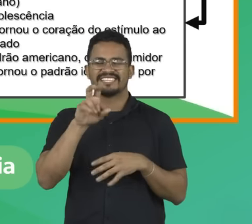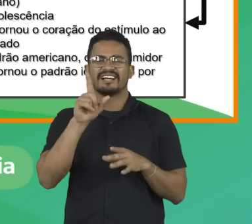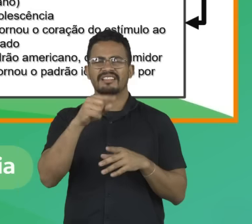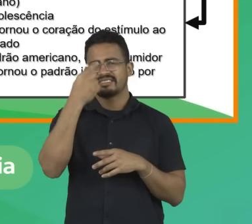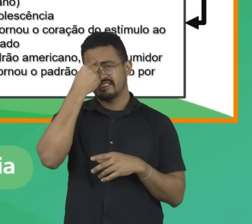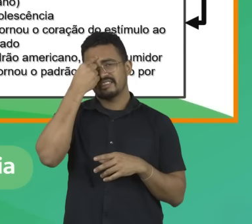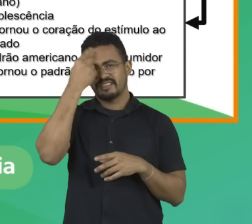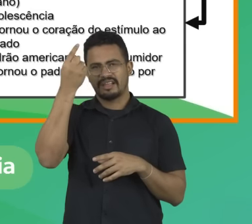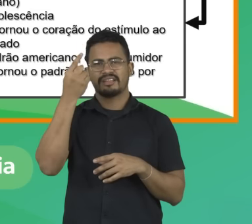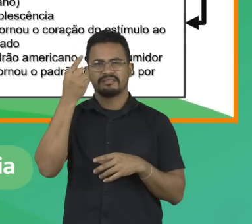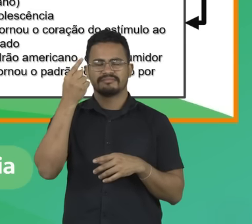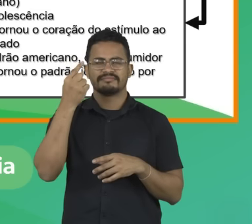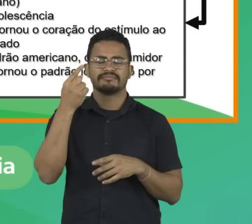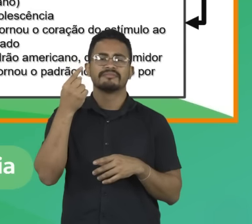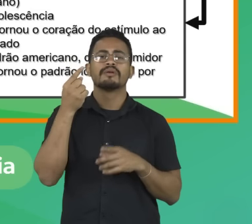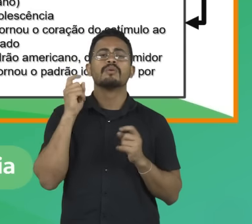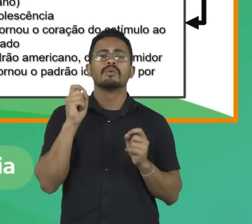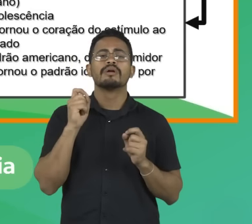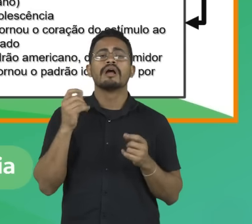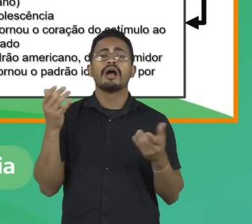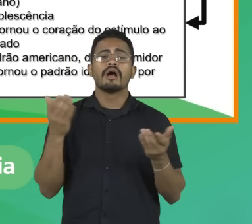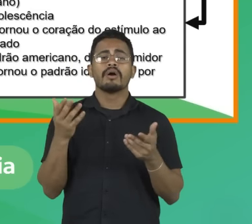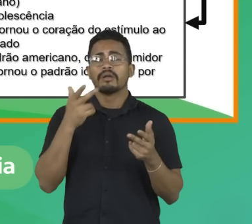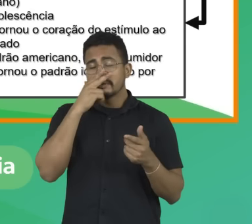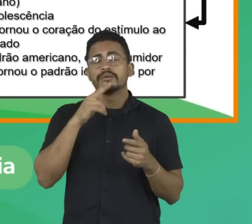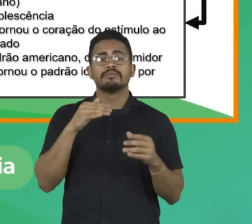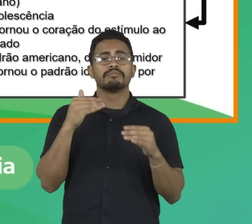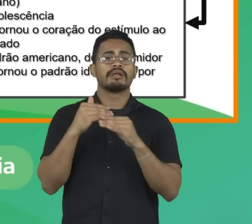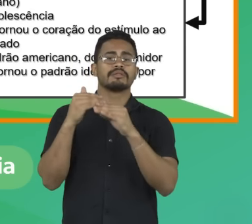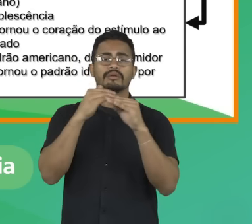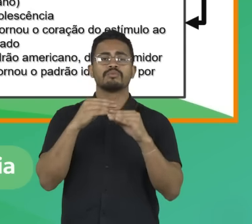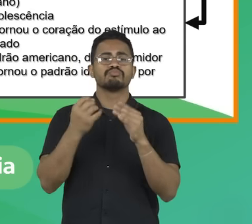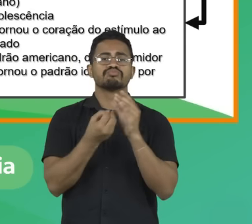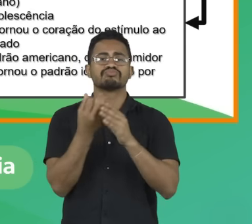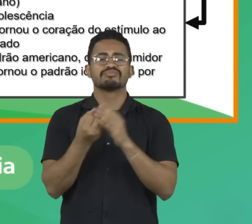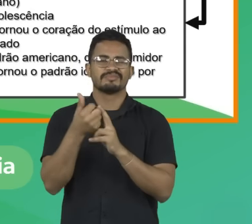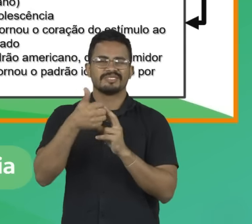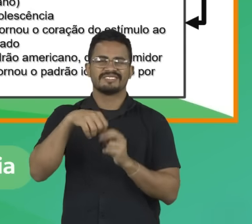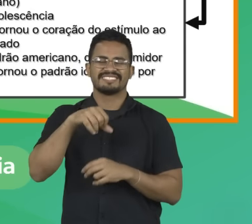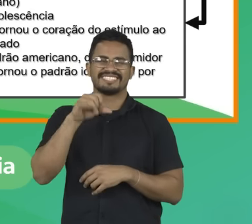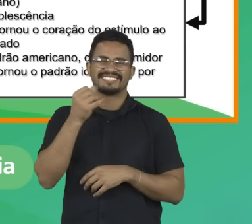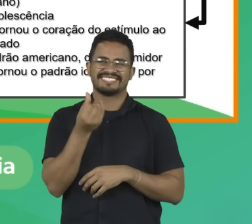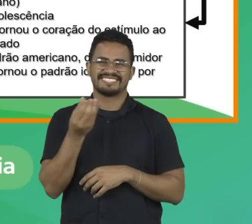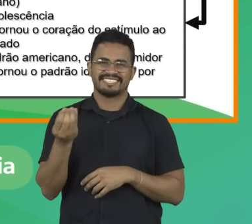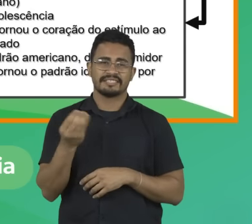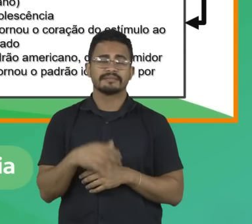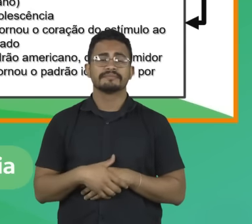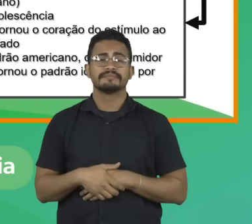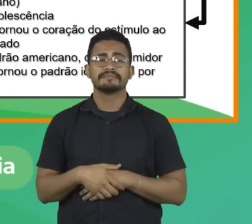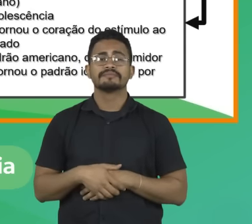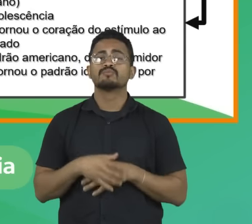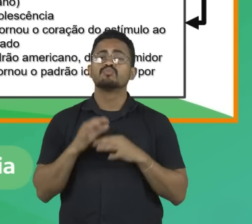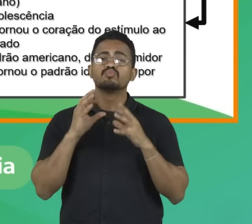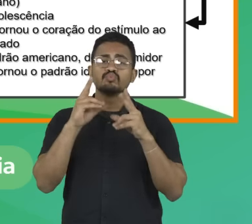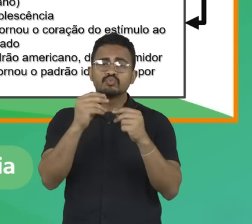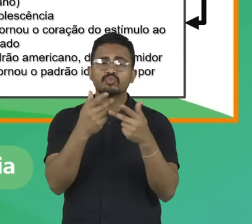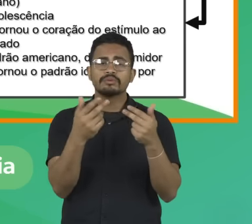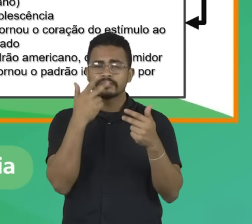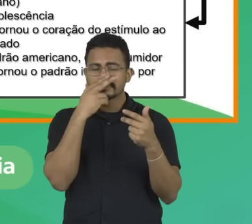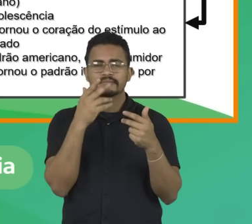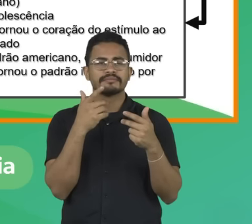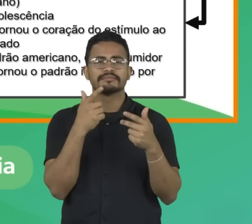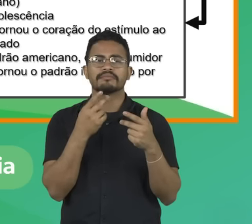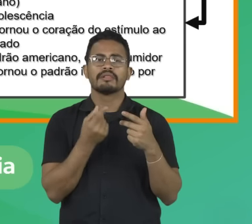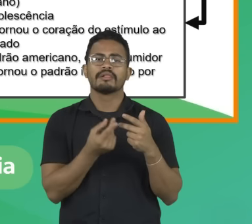central, se tornou agora um padrão produtivo em 1960. E todos os bens considerados não perecíveis, ou seja,